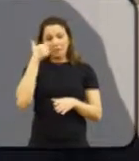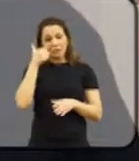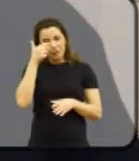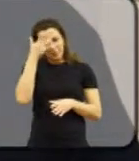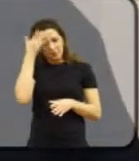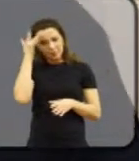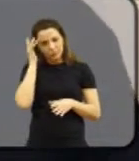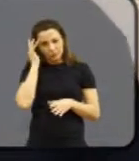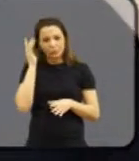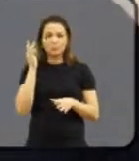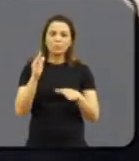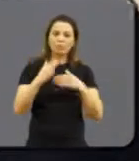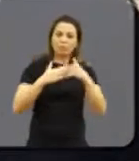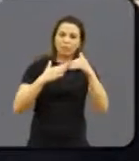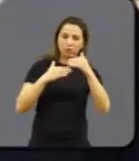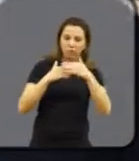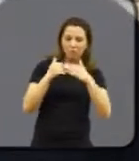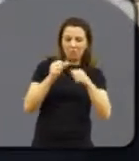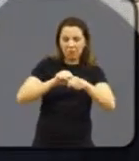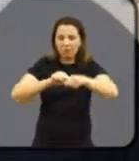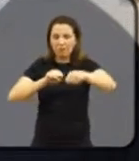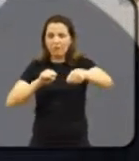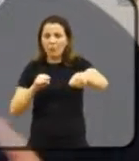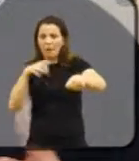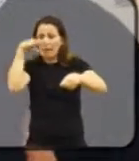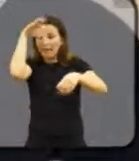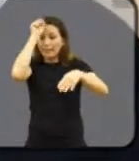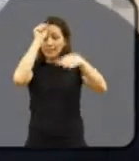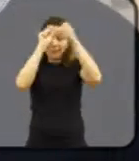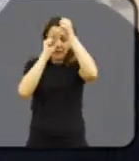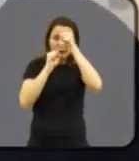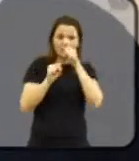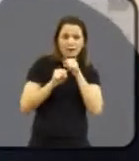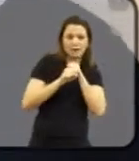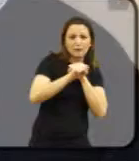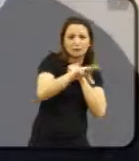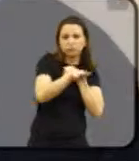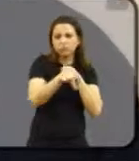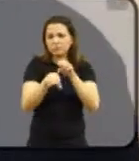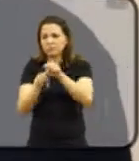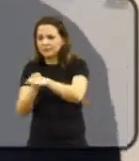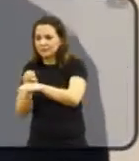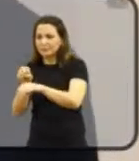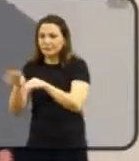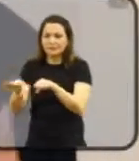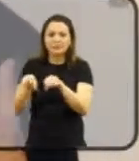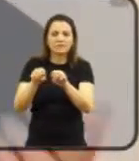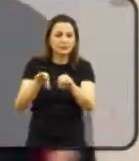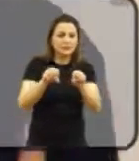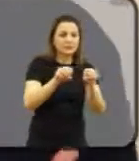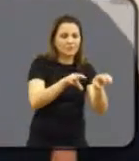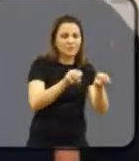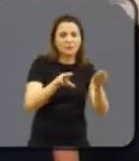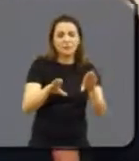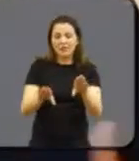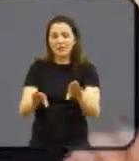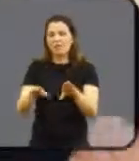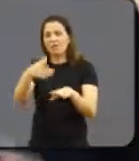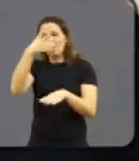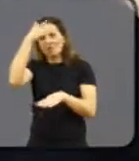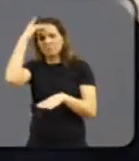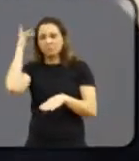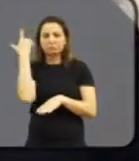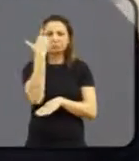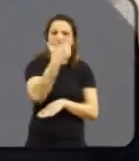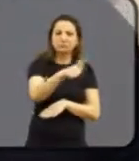Sim. O objetivo é esse, fazer com que elas aprendam a fazer o trabalho e possam dividir esse conhecimento,